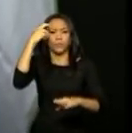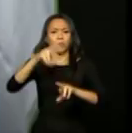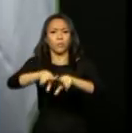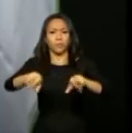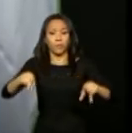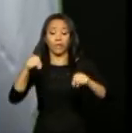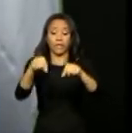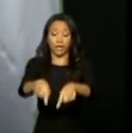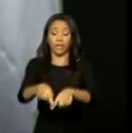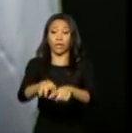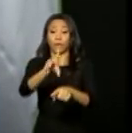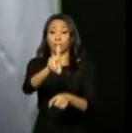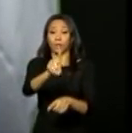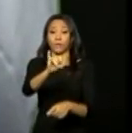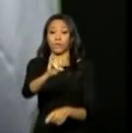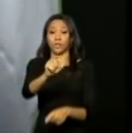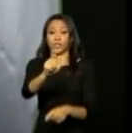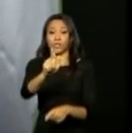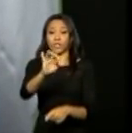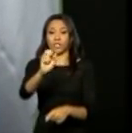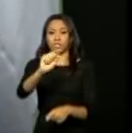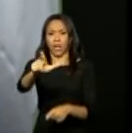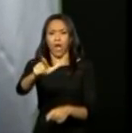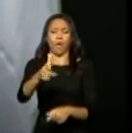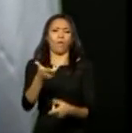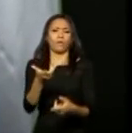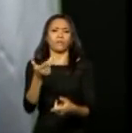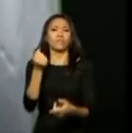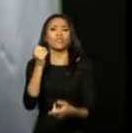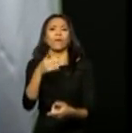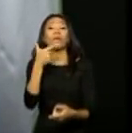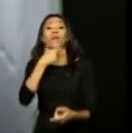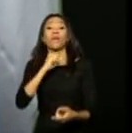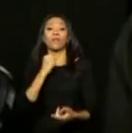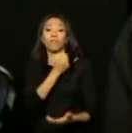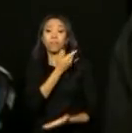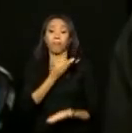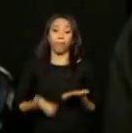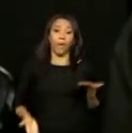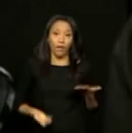digital só poderia se dar causando prejuízo aos criadores.